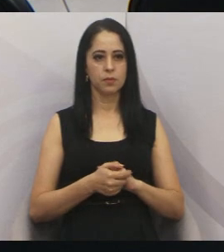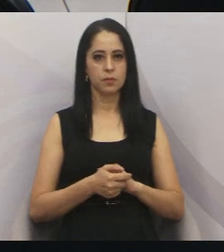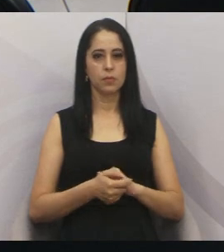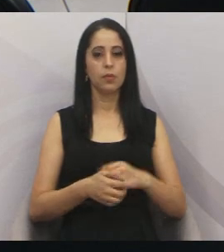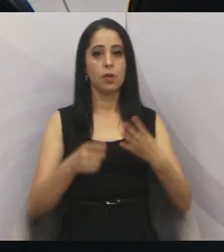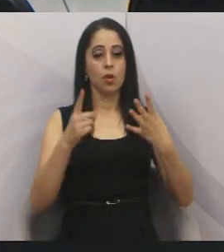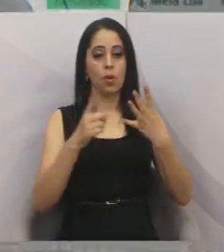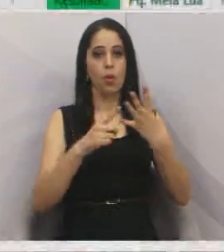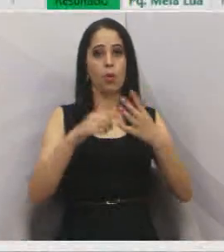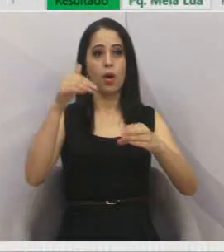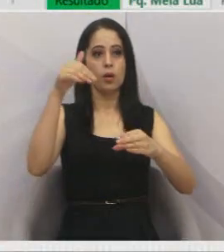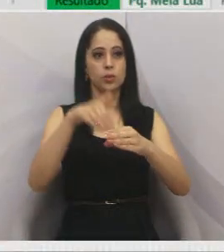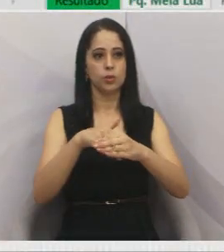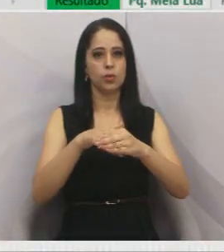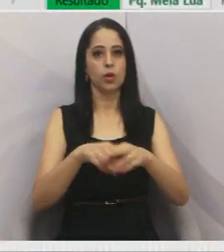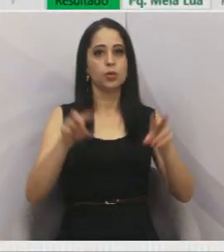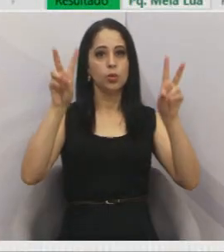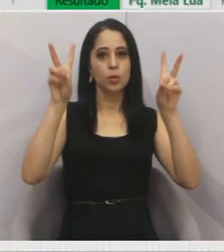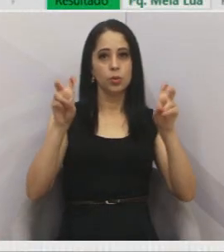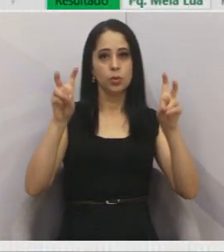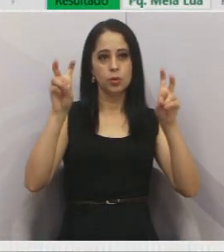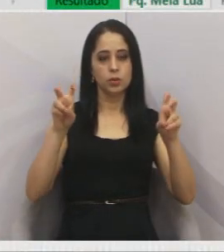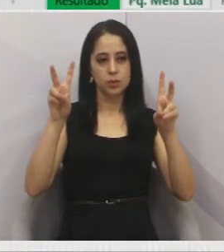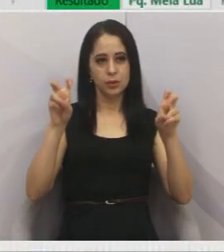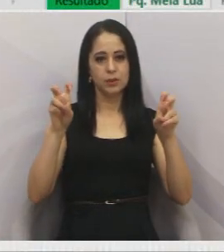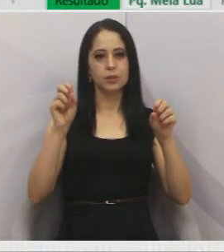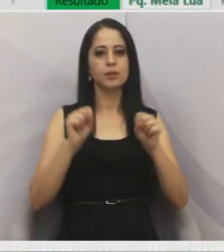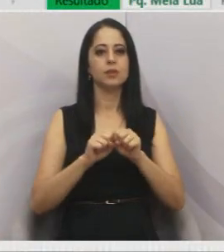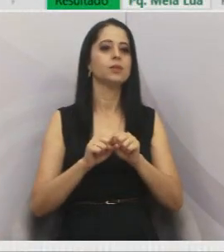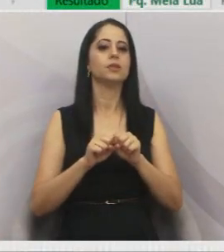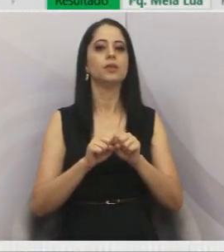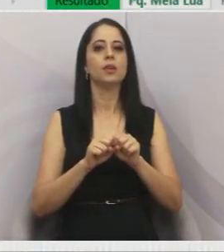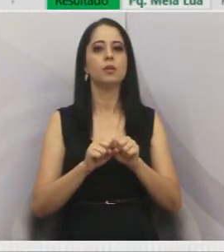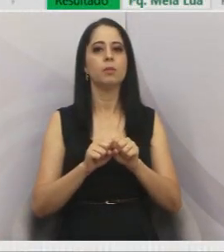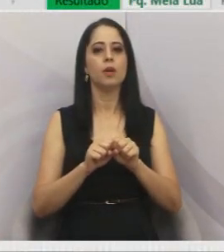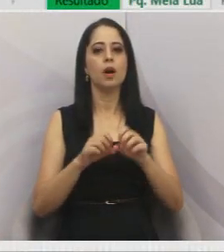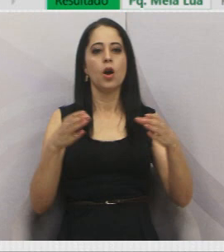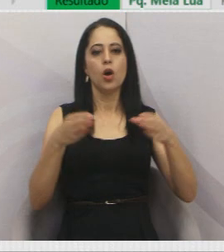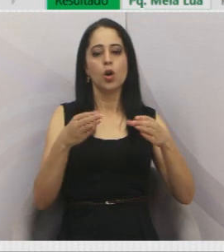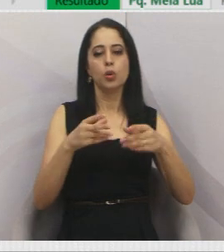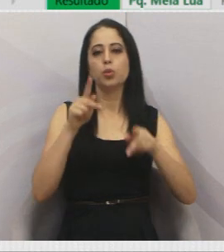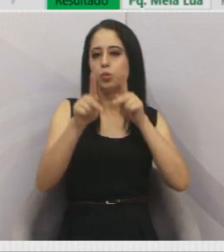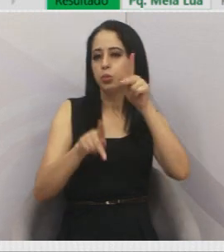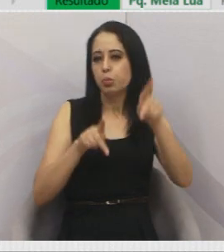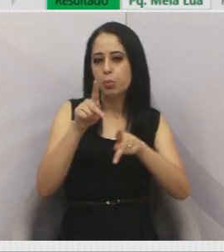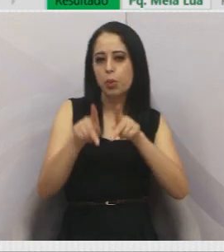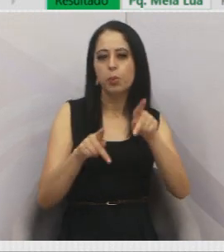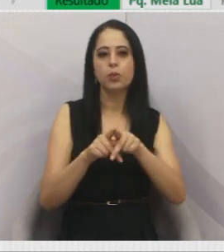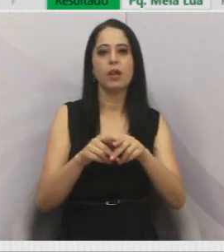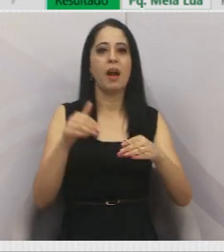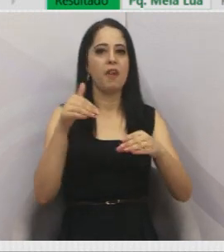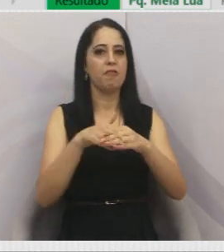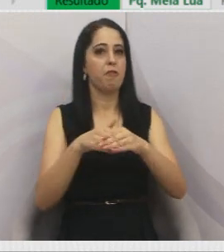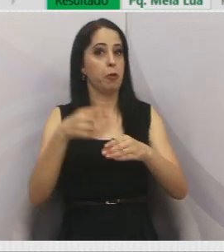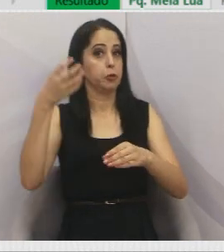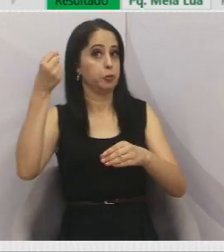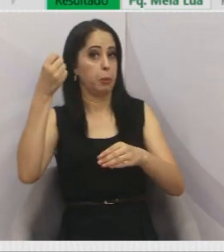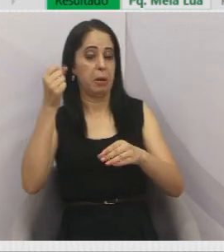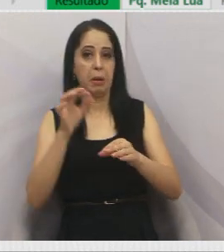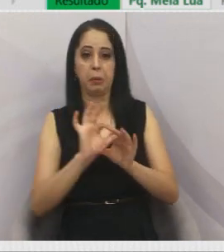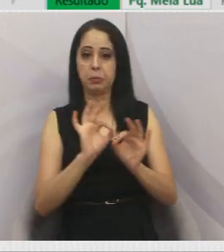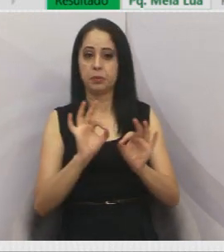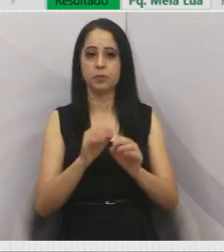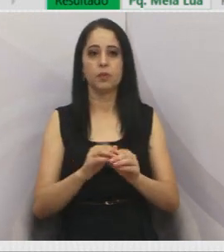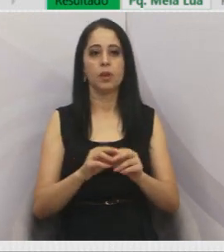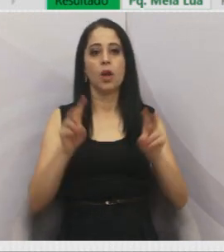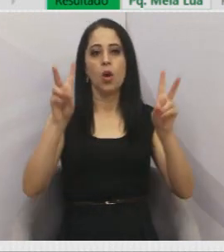Quarto voto. Segmentos, movimentos populares e ou coletivos. Voto em branco. Segmento, entidade de classe